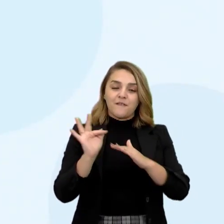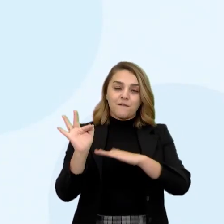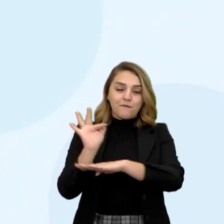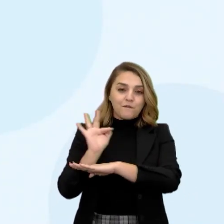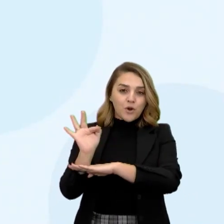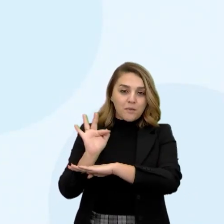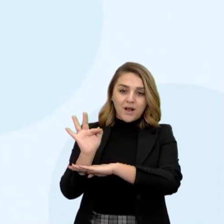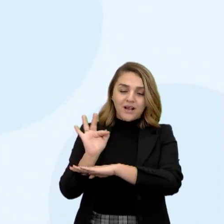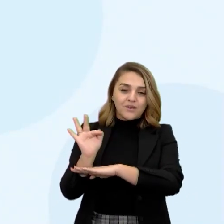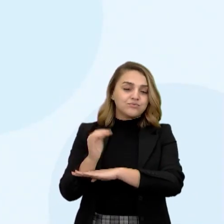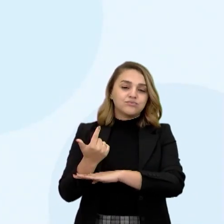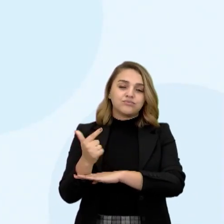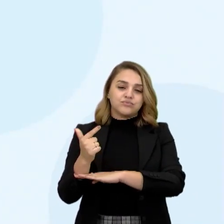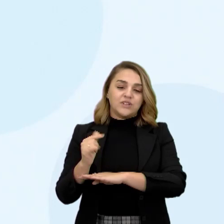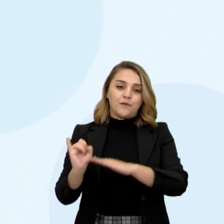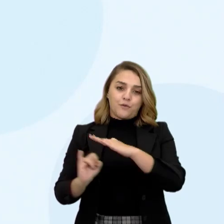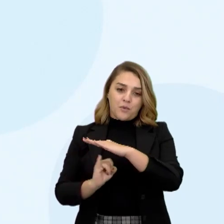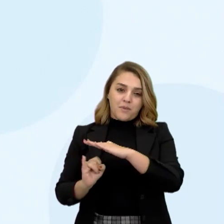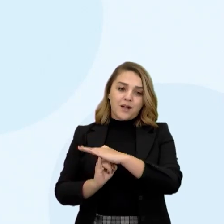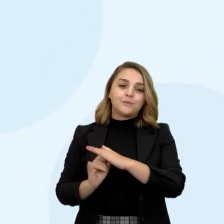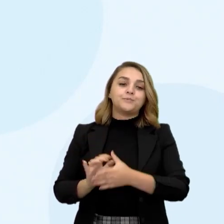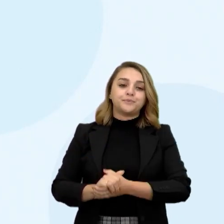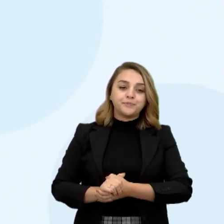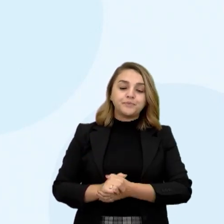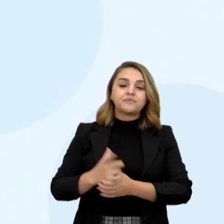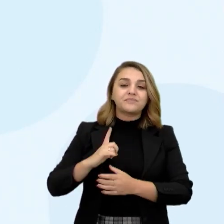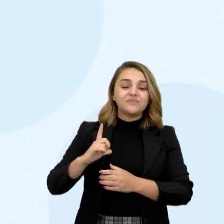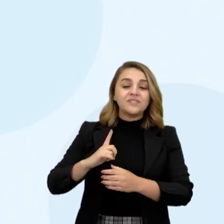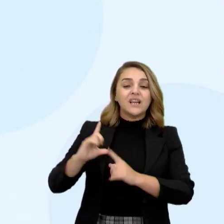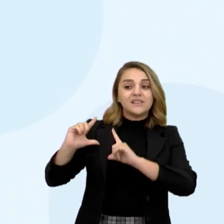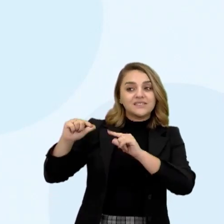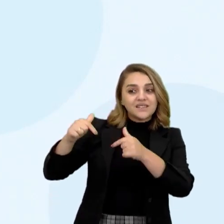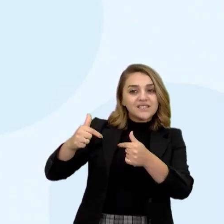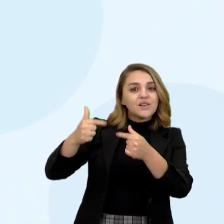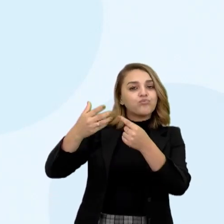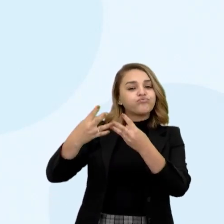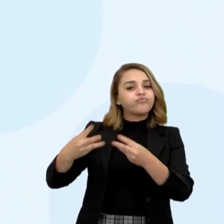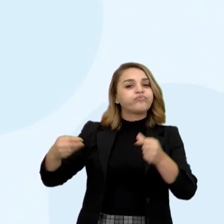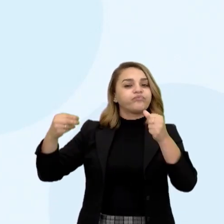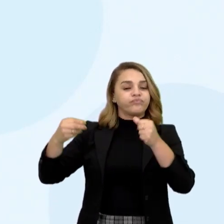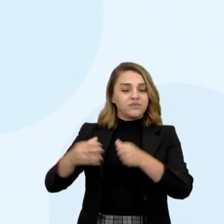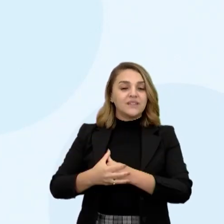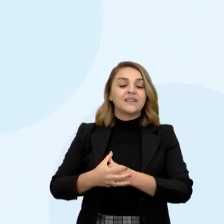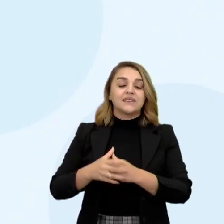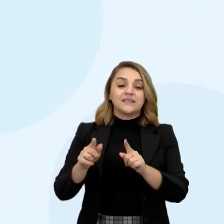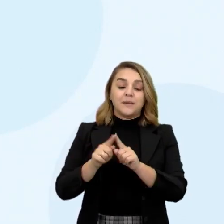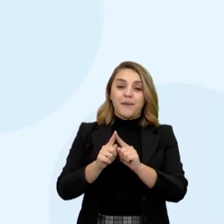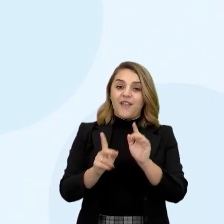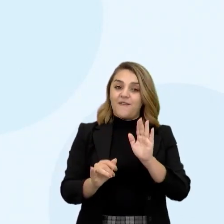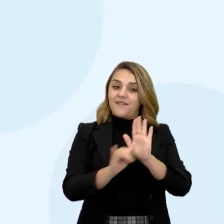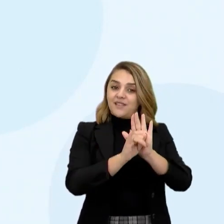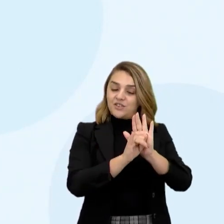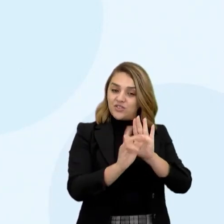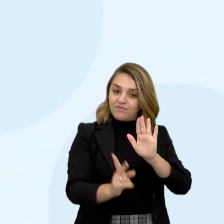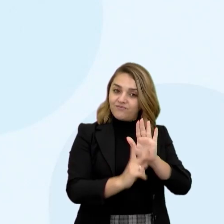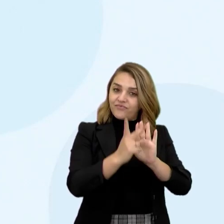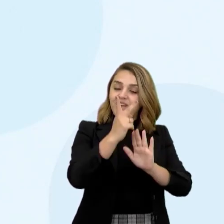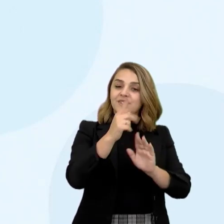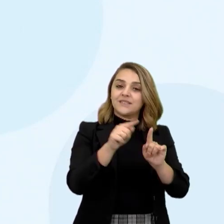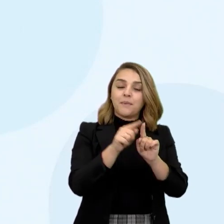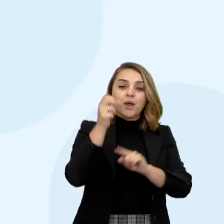eram. Ruptura com academicismo e tradicionalismo, ou seja, romper com tradição. Valorização da identidade da cultura